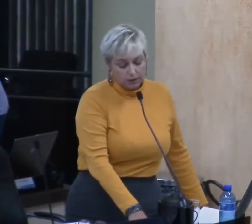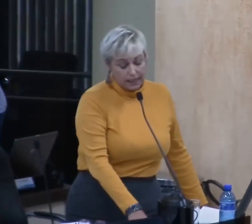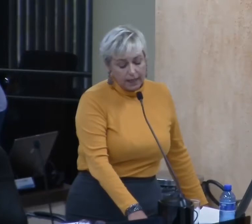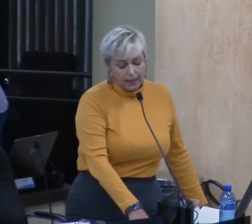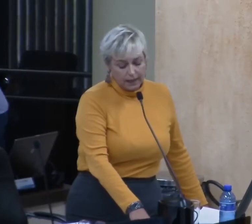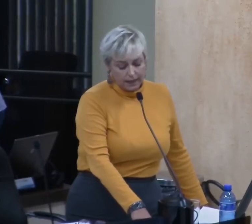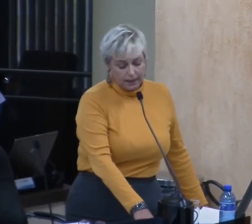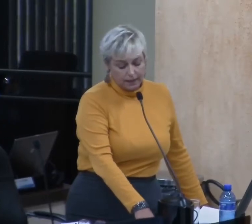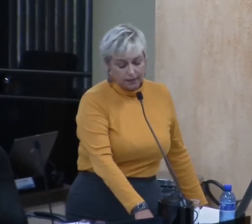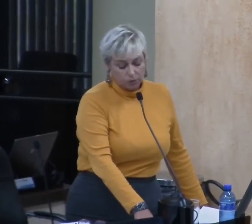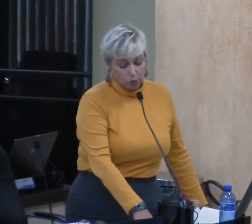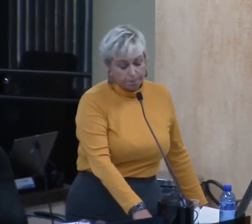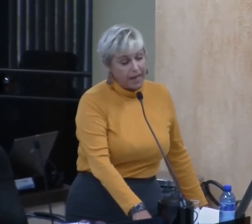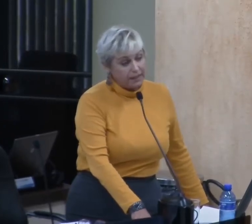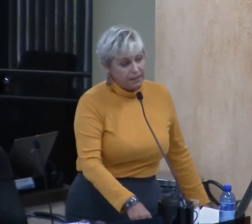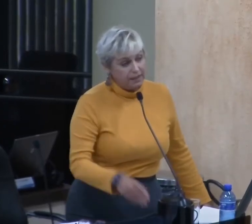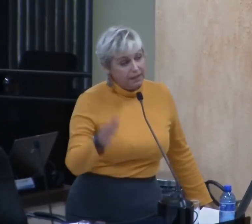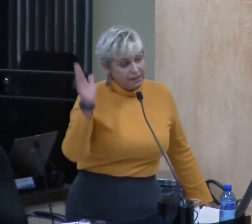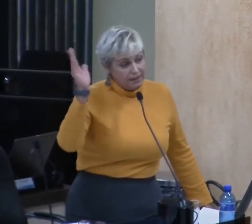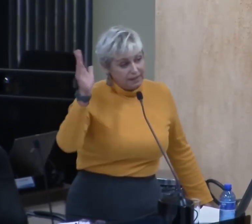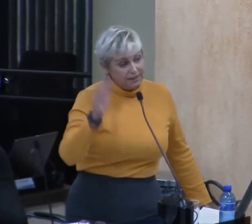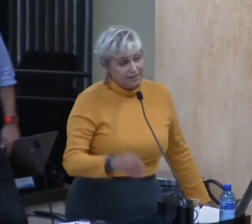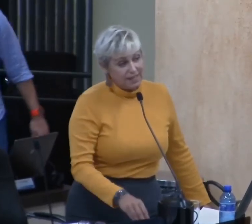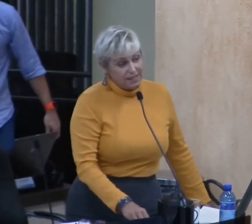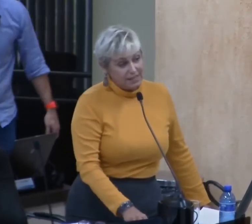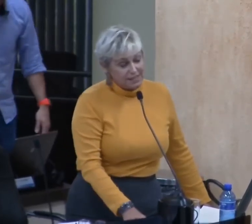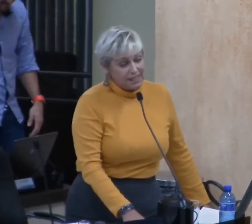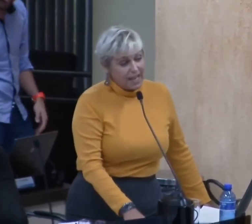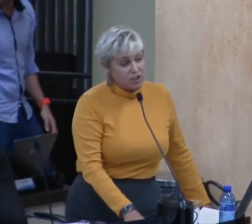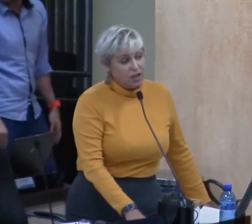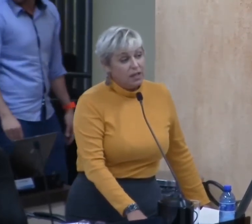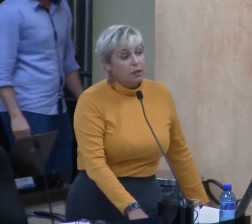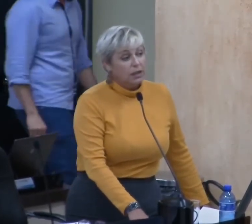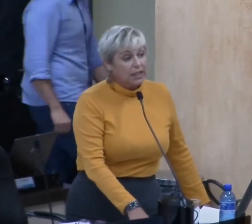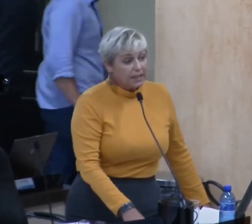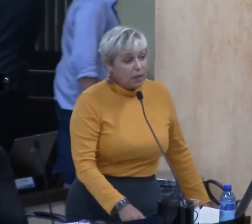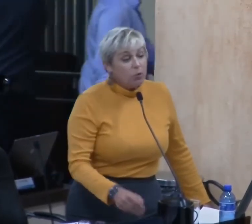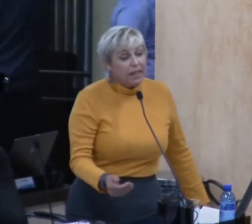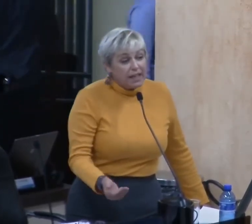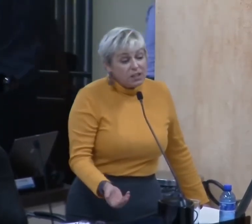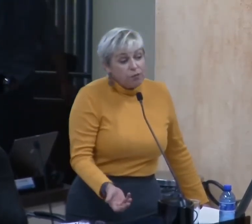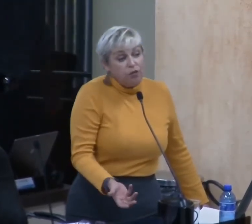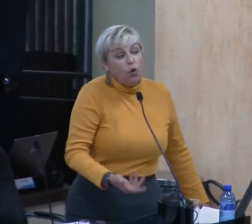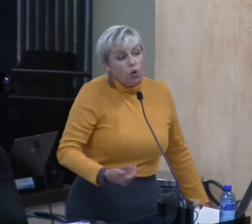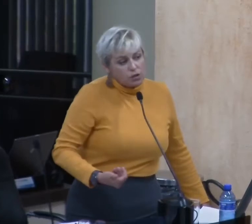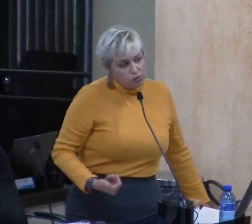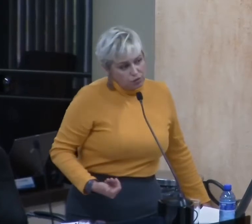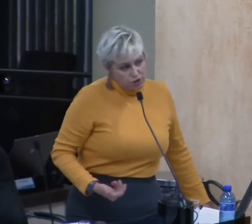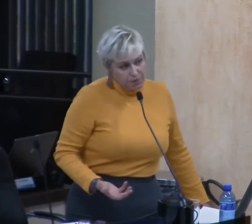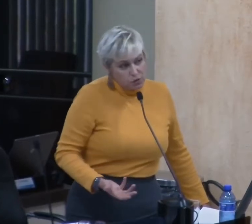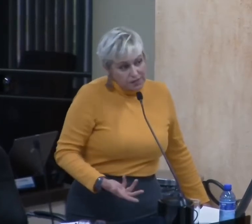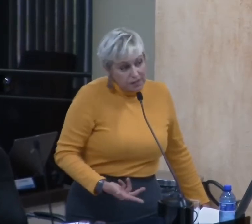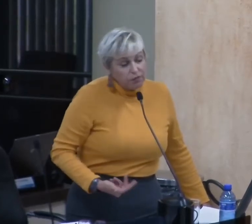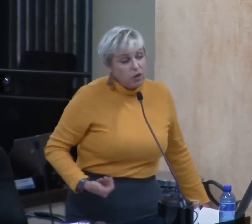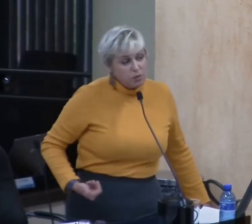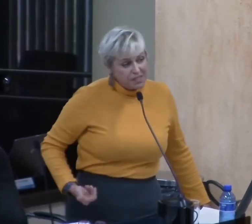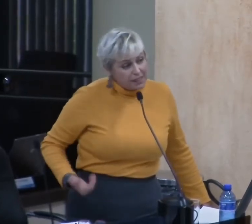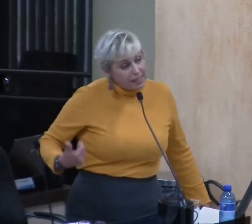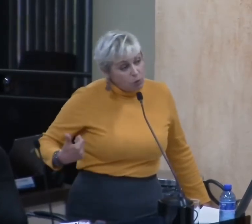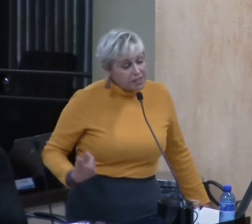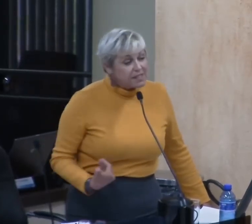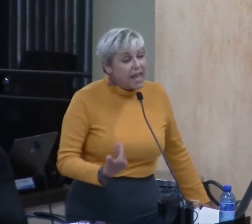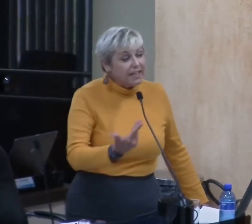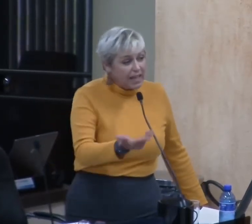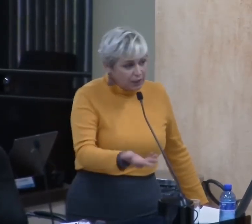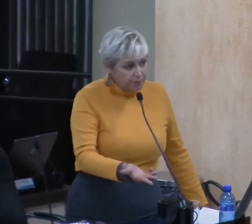região do parque da cidade, que tem um grande fluxo de pessoas que vão de